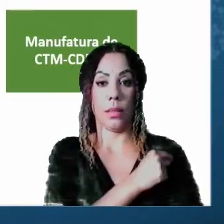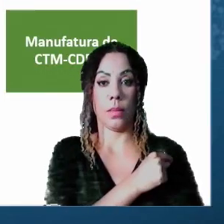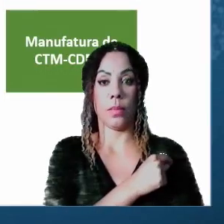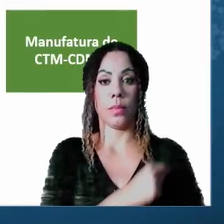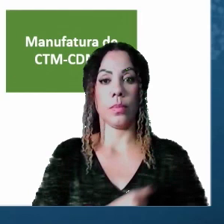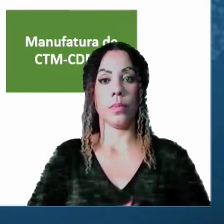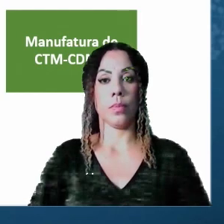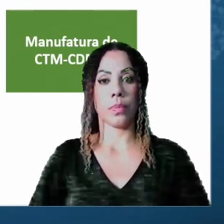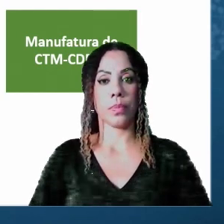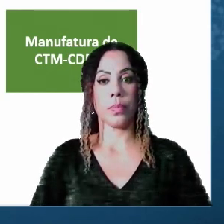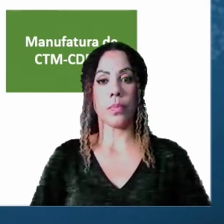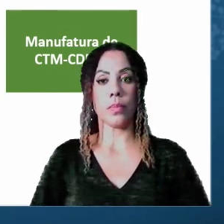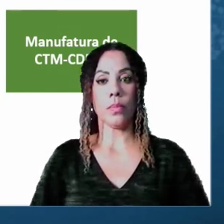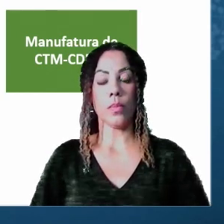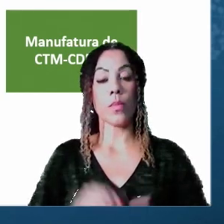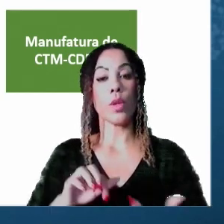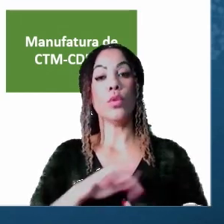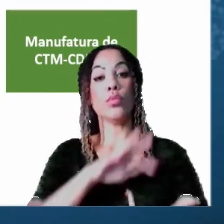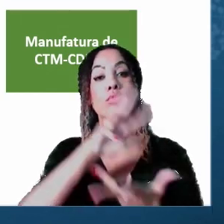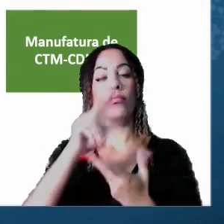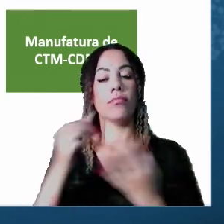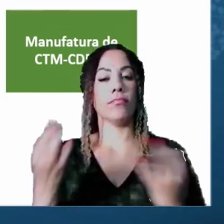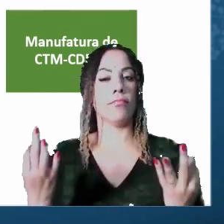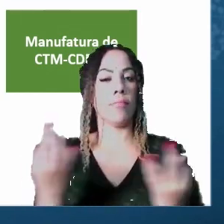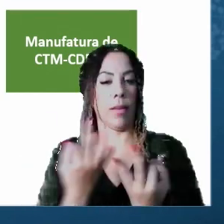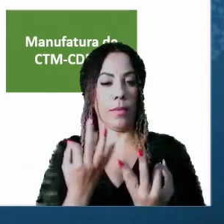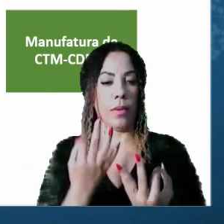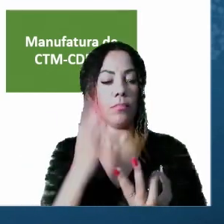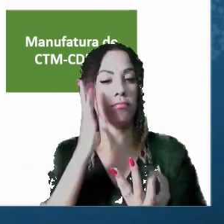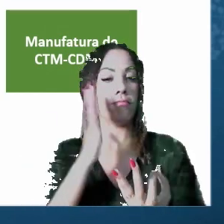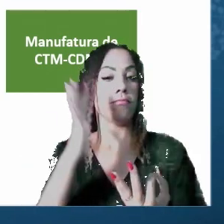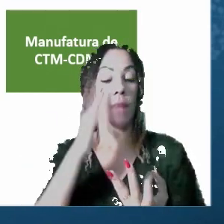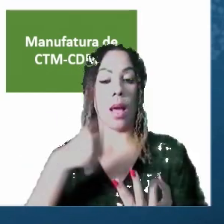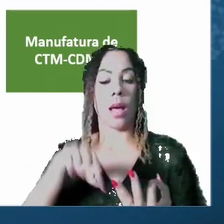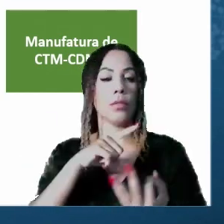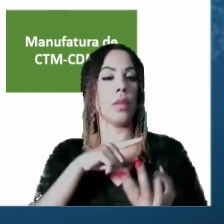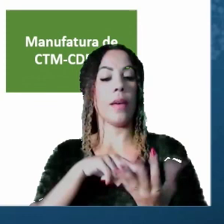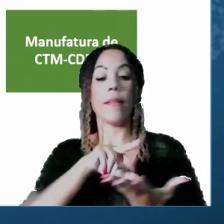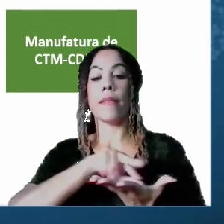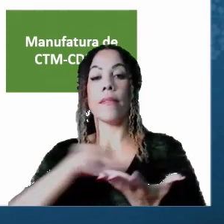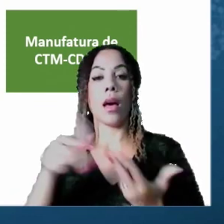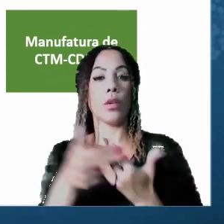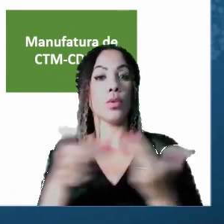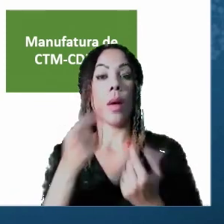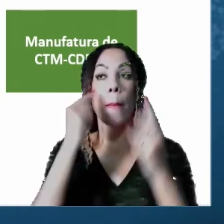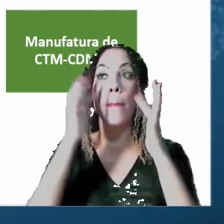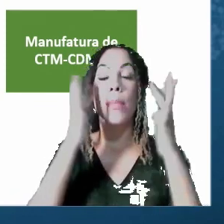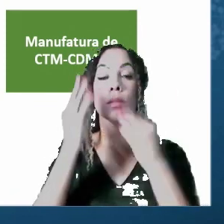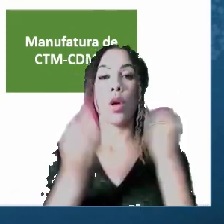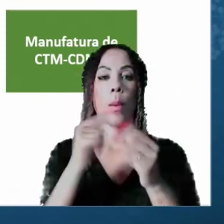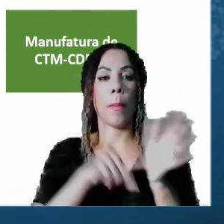No mundo ideal, nós temos vários aspectos para se pensar em pesquisa clínica e temos tempo